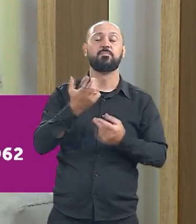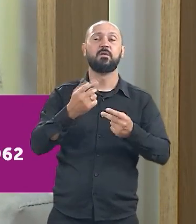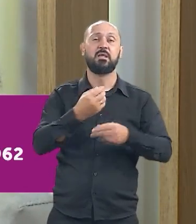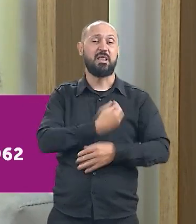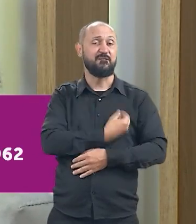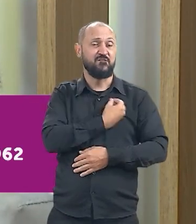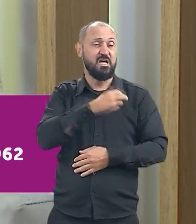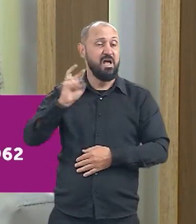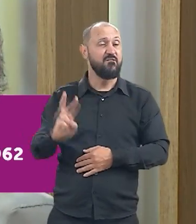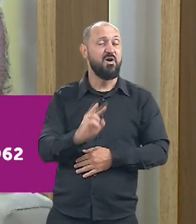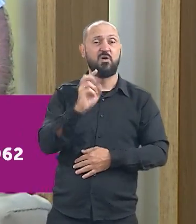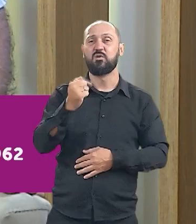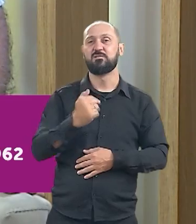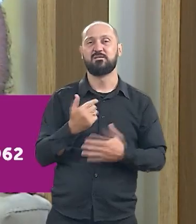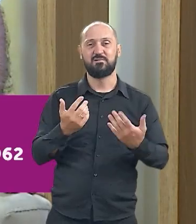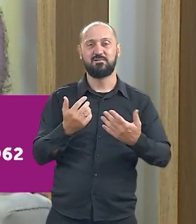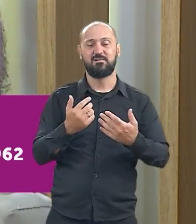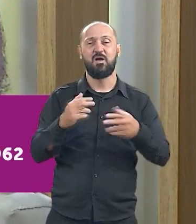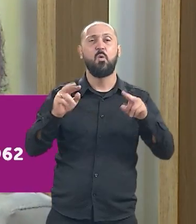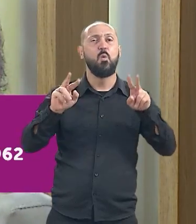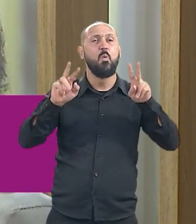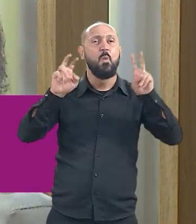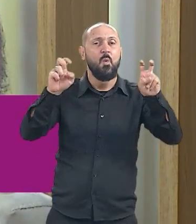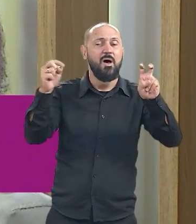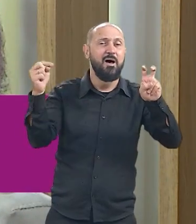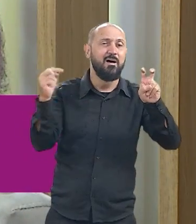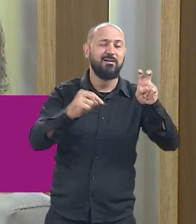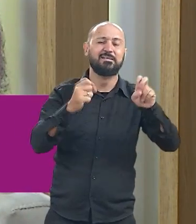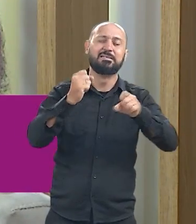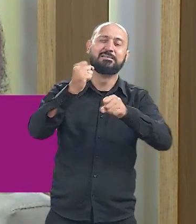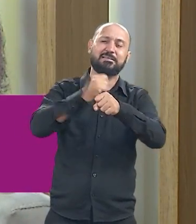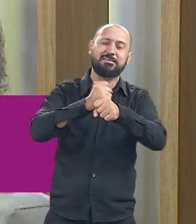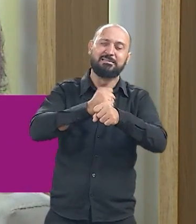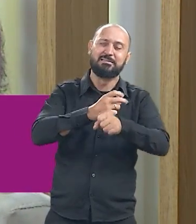é um tema que durante muitos anos